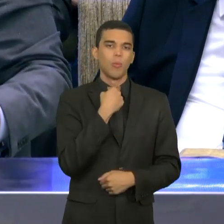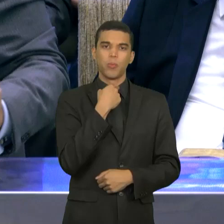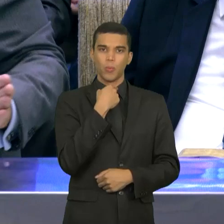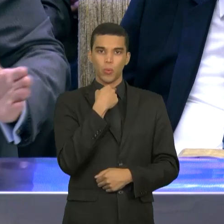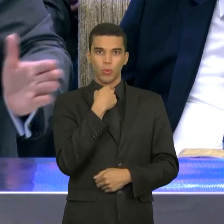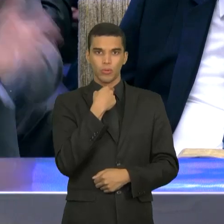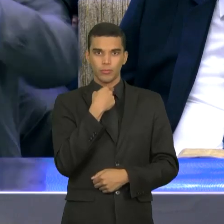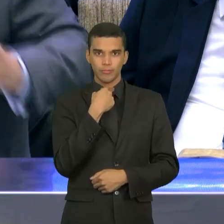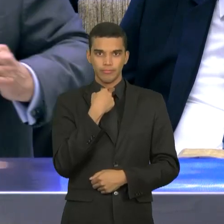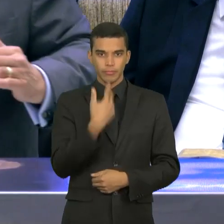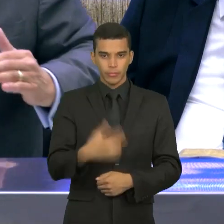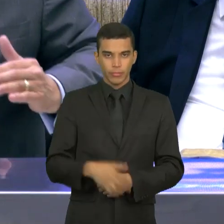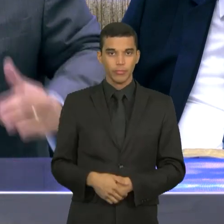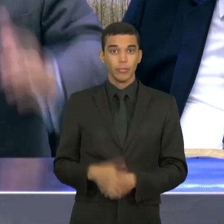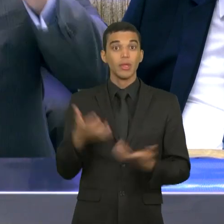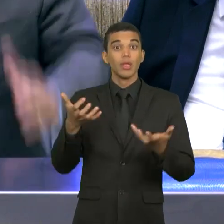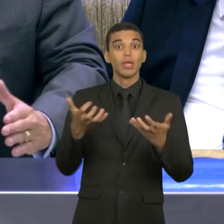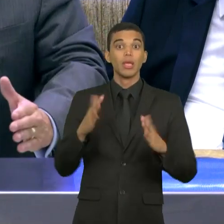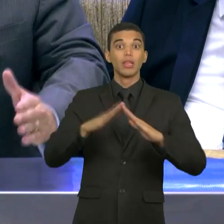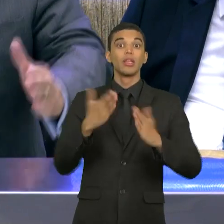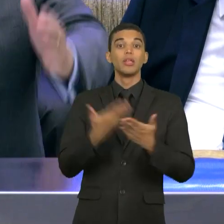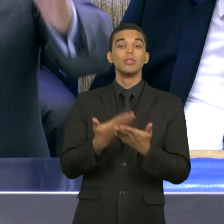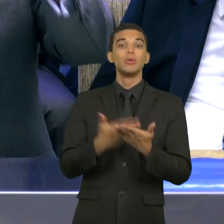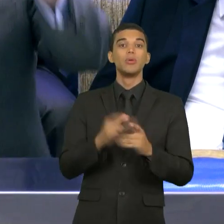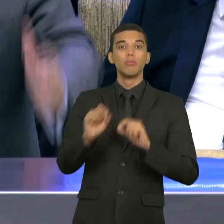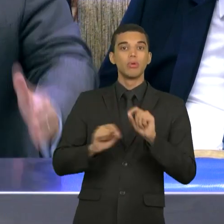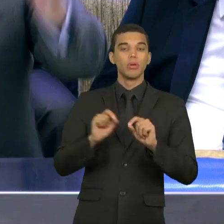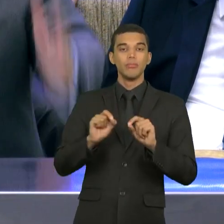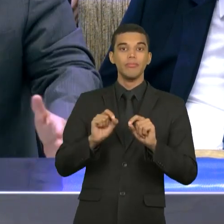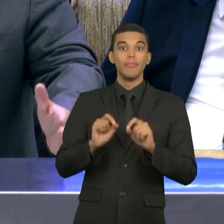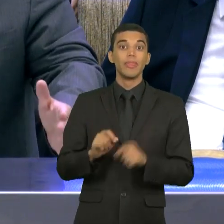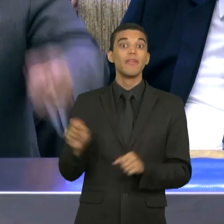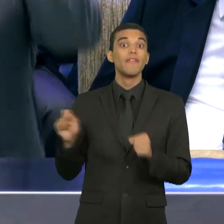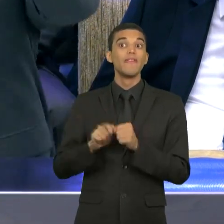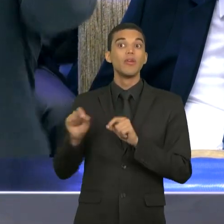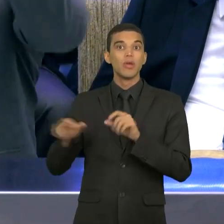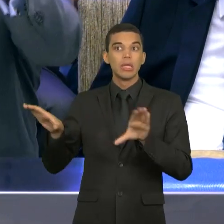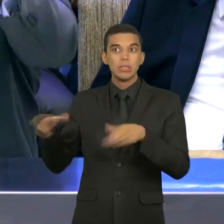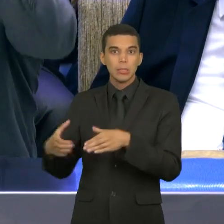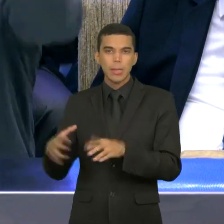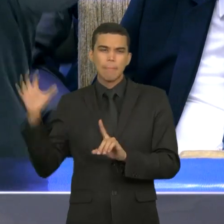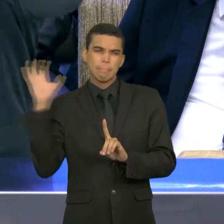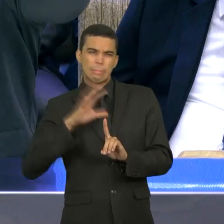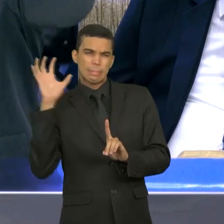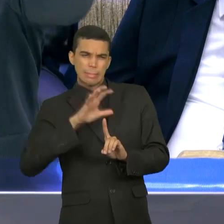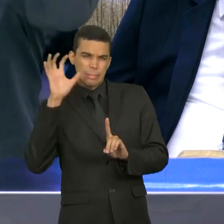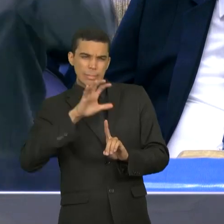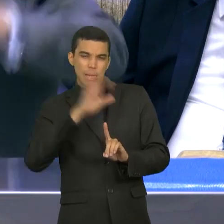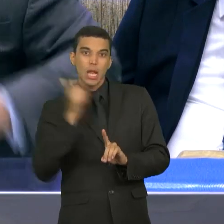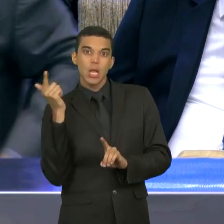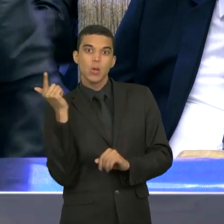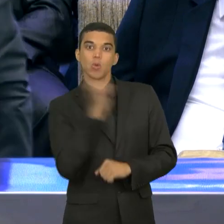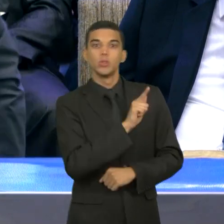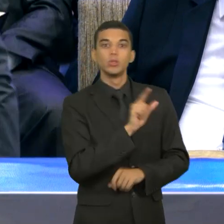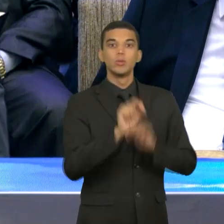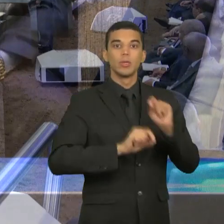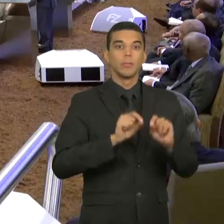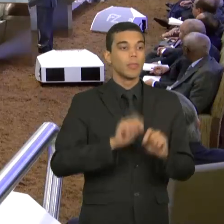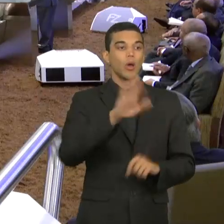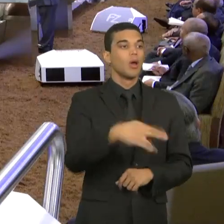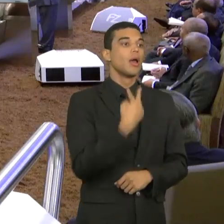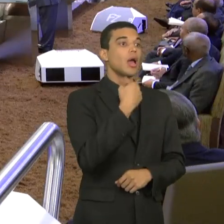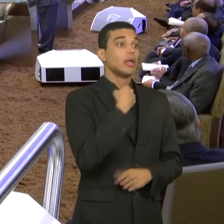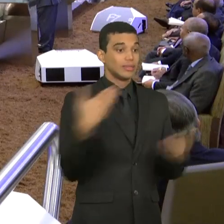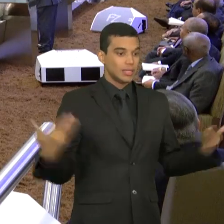dar certo que eles fizeram tiraram o ensino Cristão do currículo escolar das Crianças